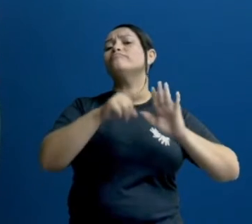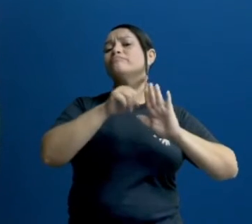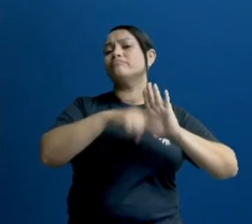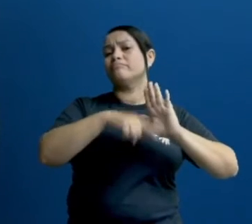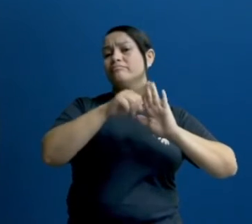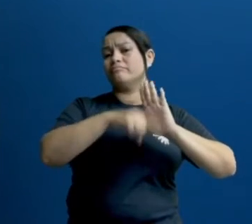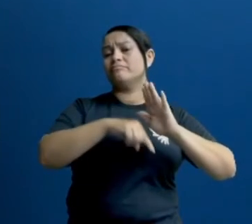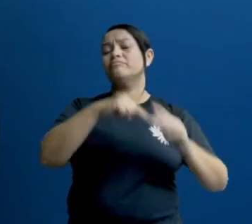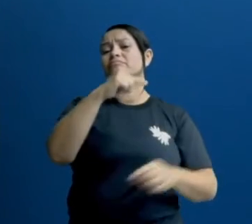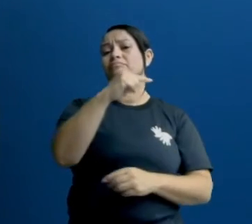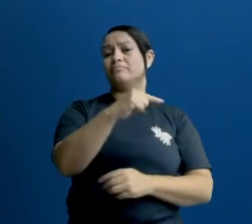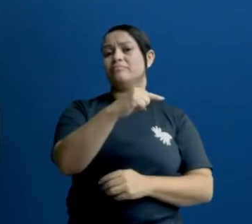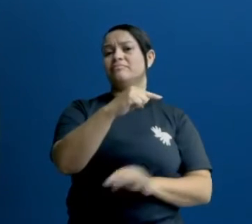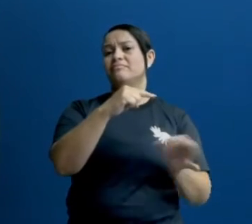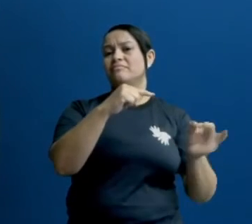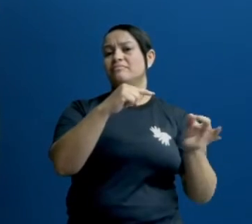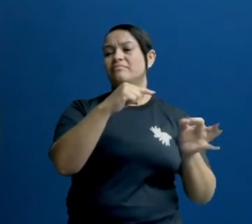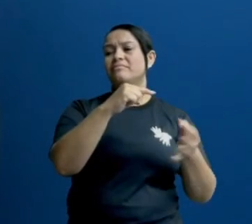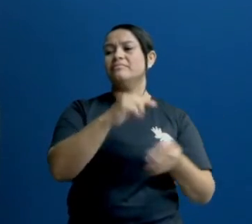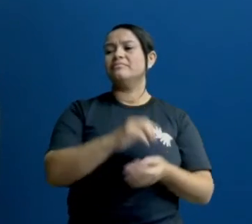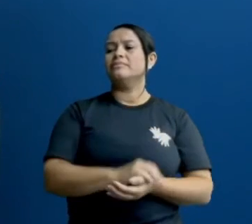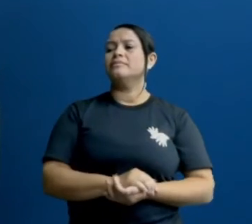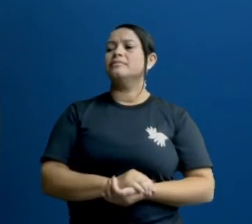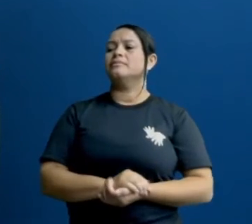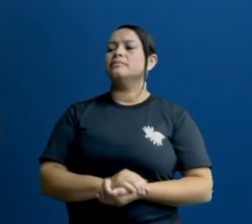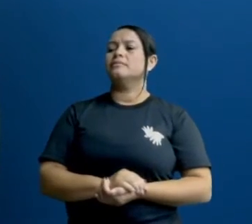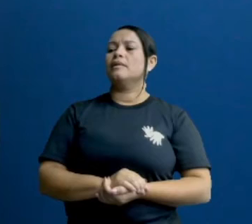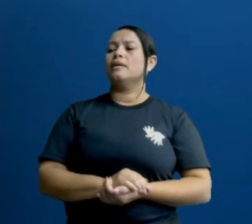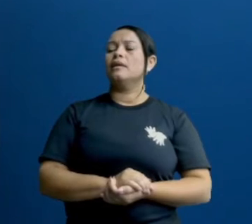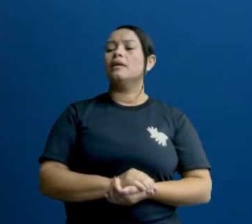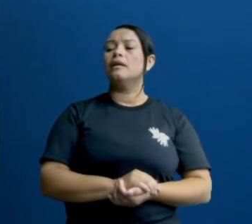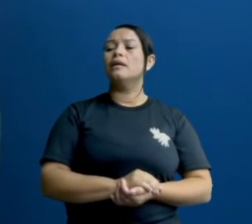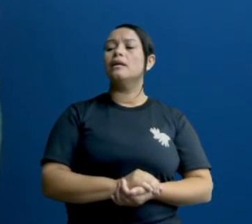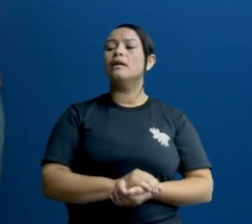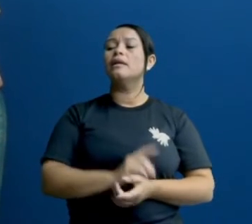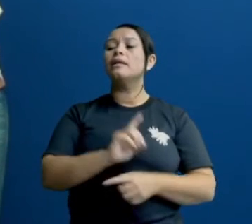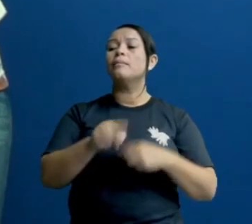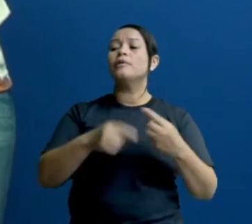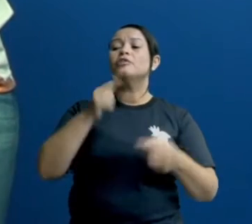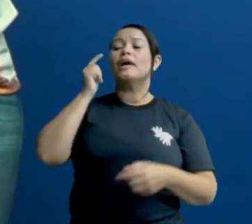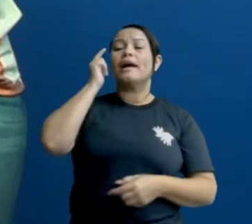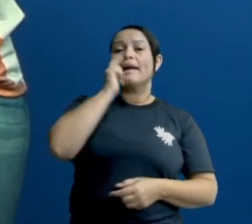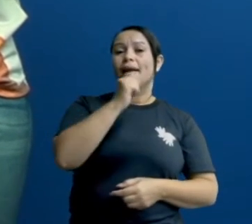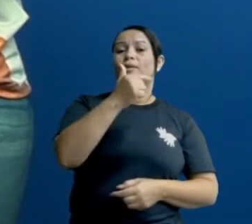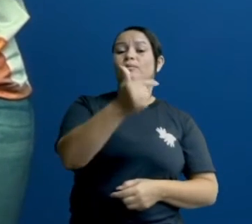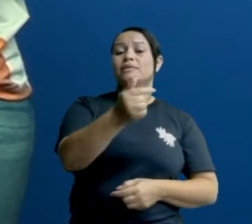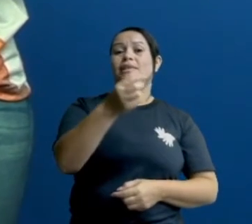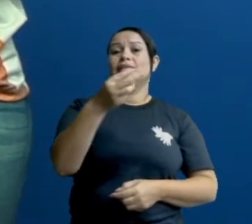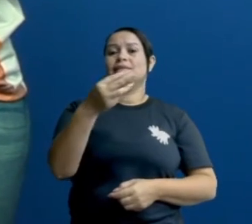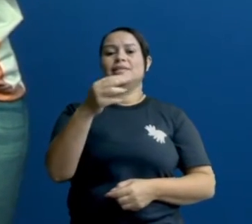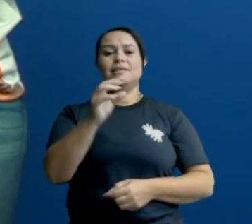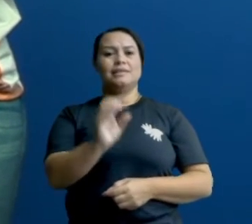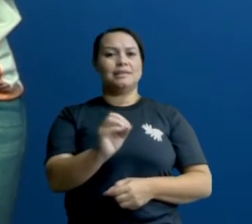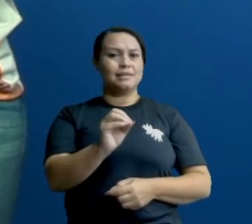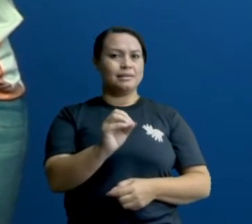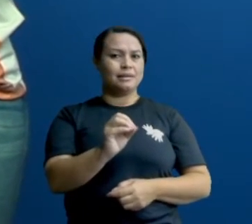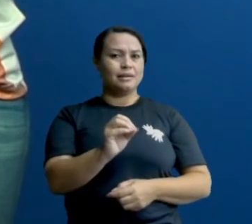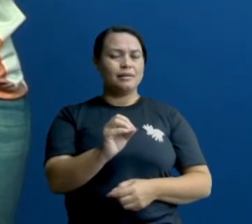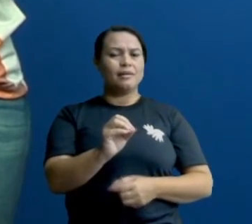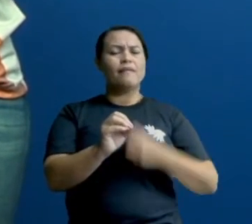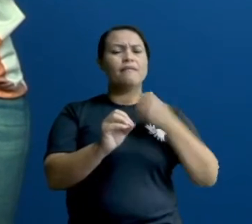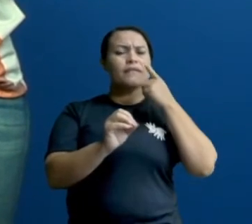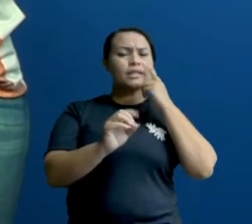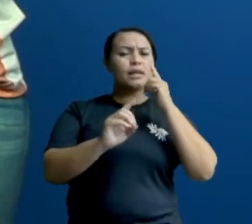operação da subtração, não é isso? E ganharam 230 armas.